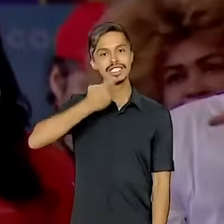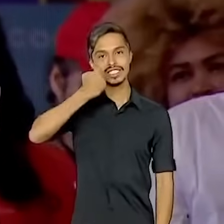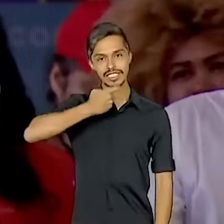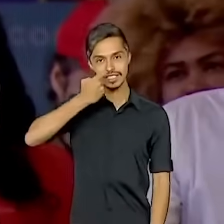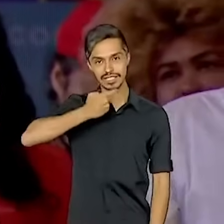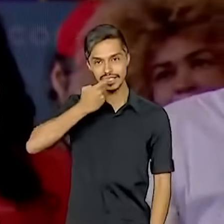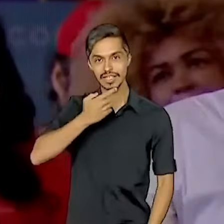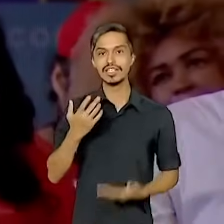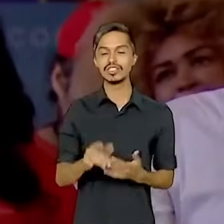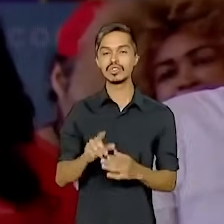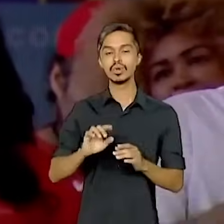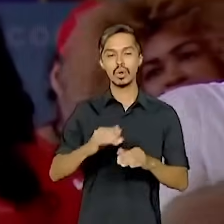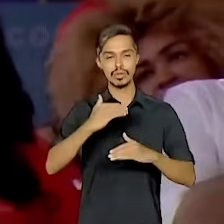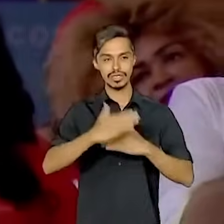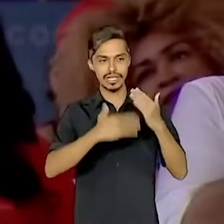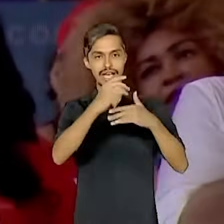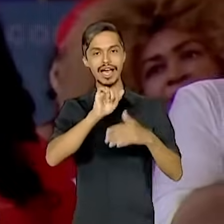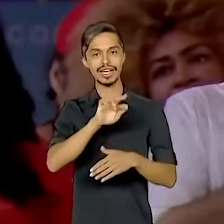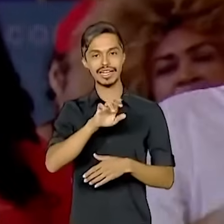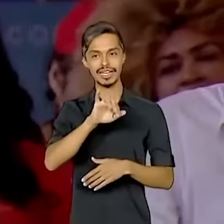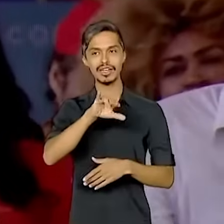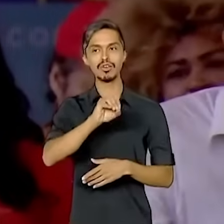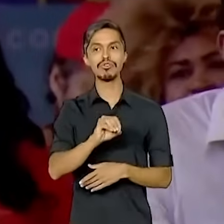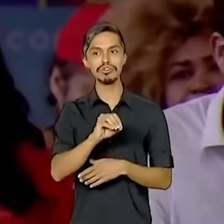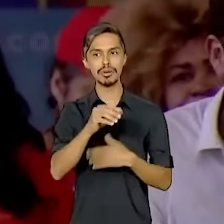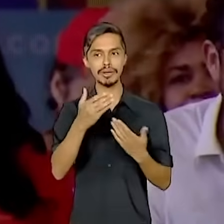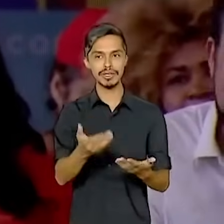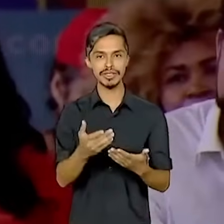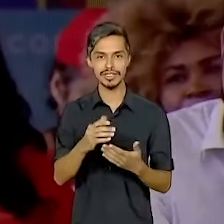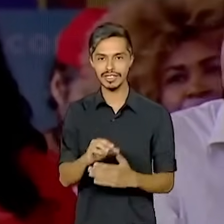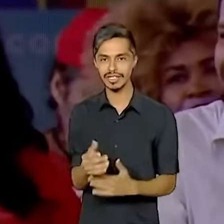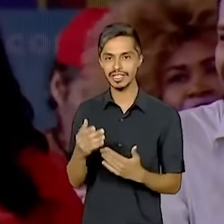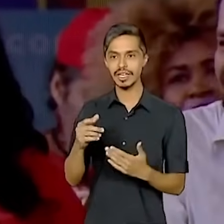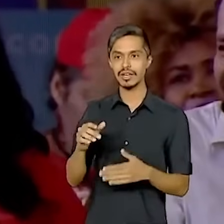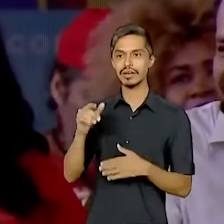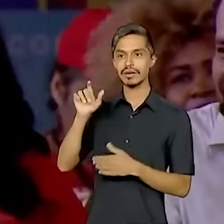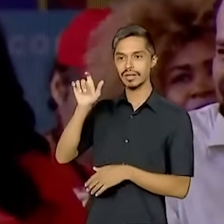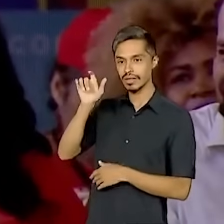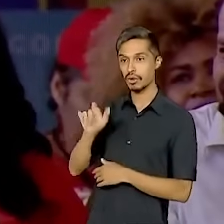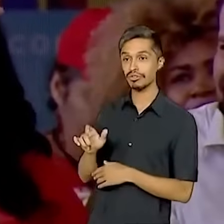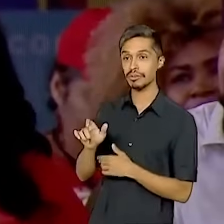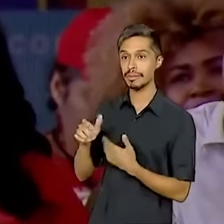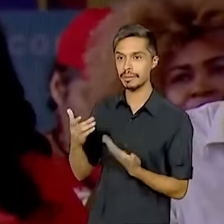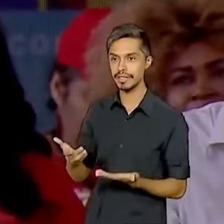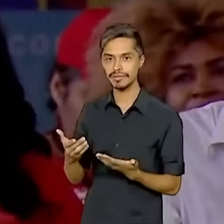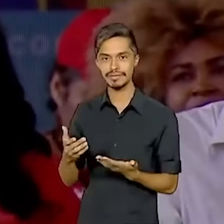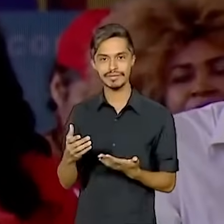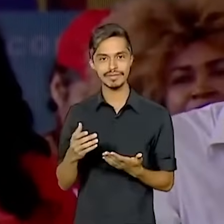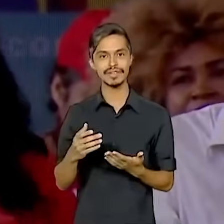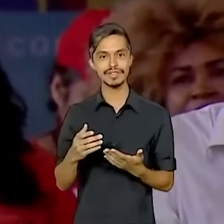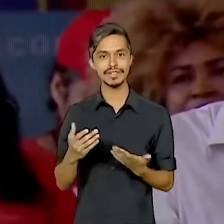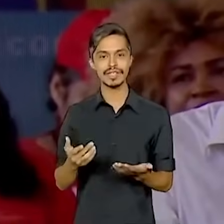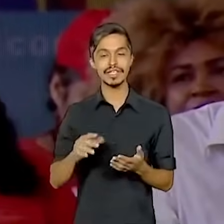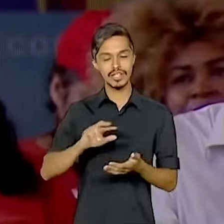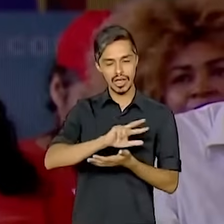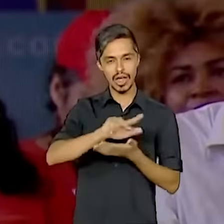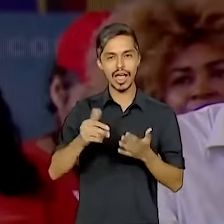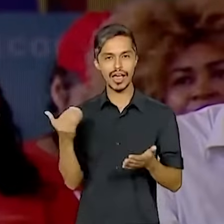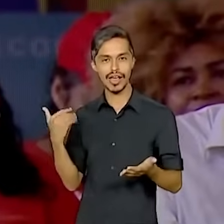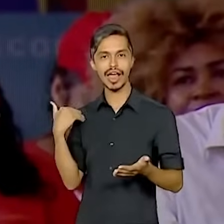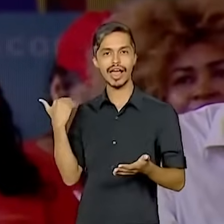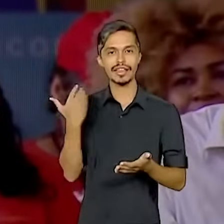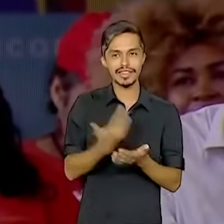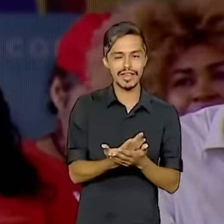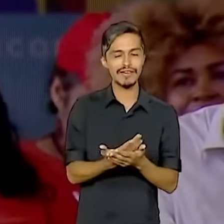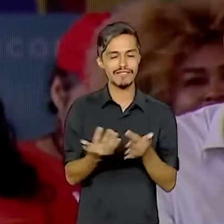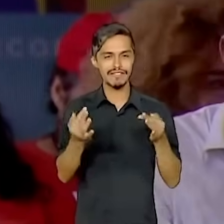do Desenvolvimento Agrário, que me prometeu assentar todo mundo que precisa ser assentado até o final do nosso